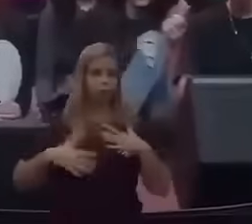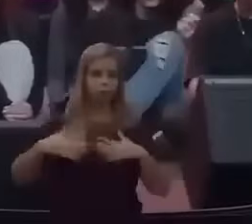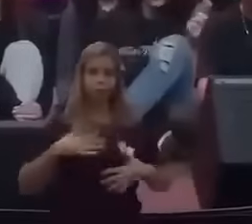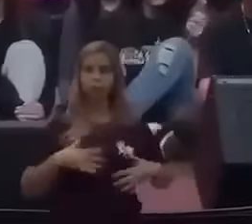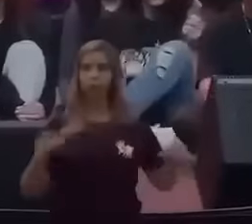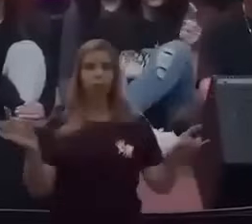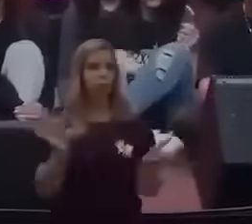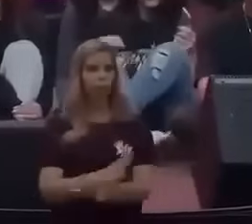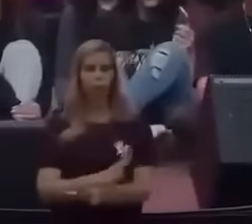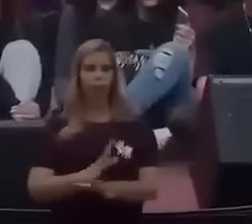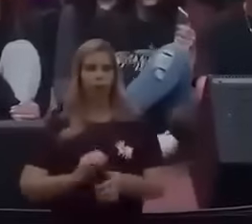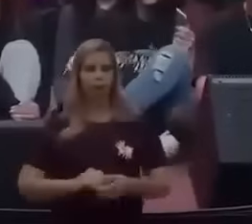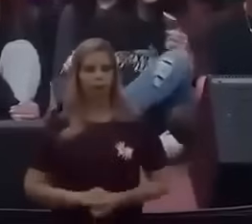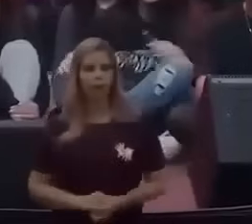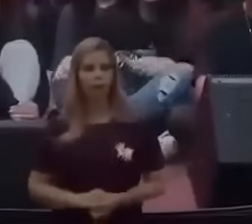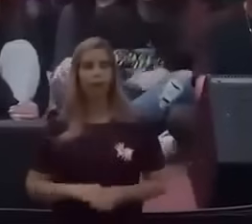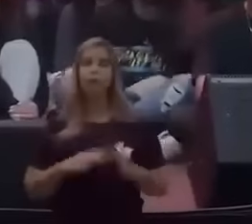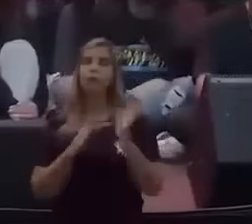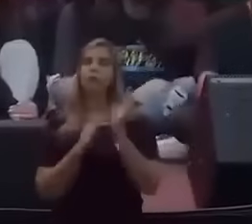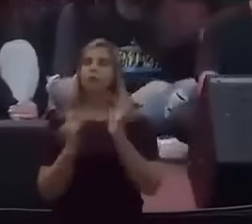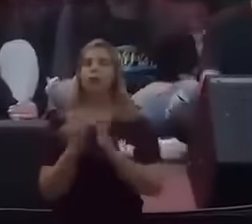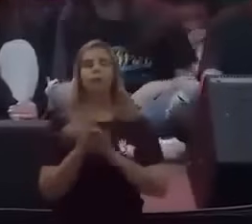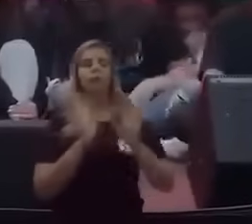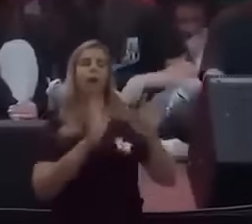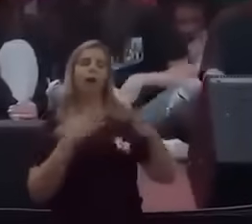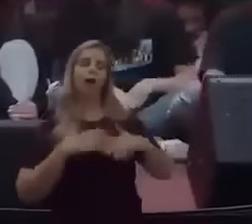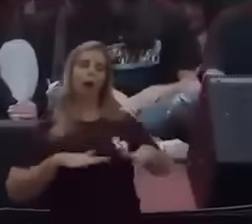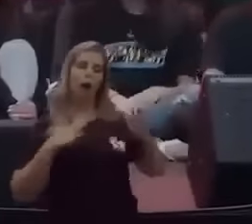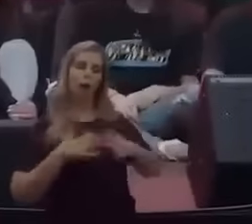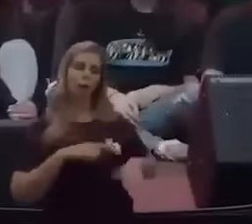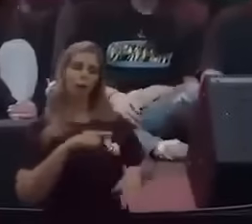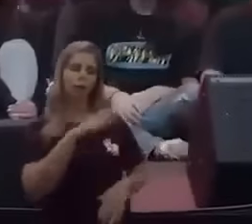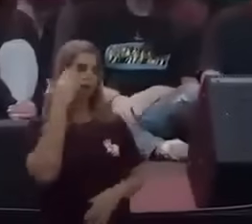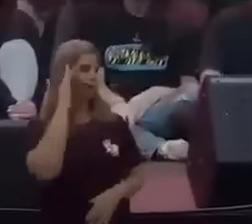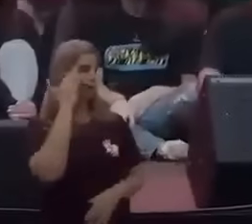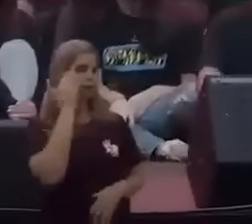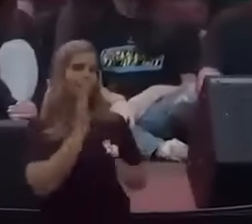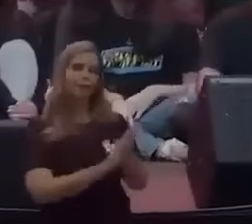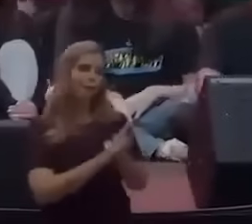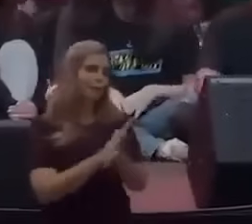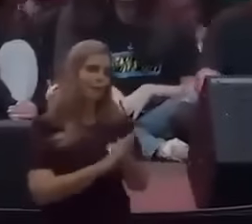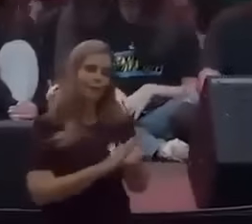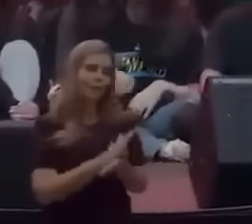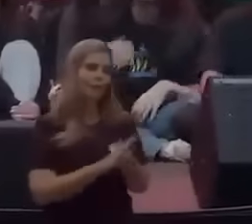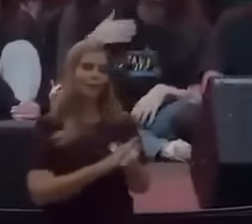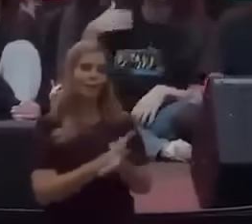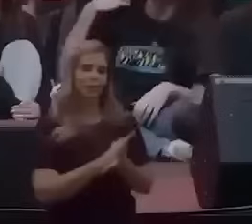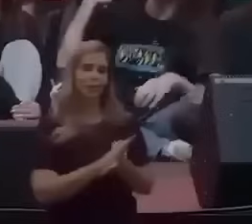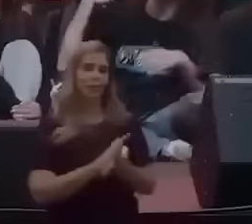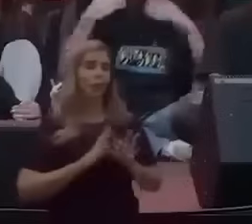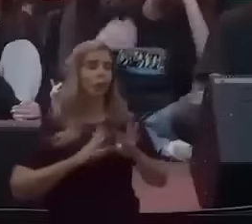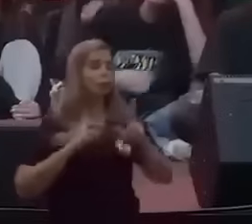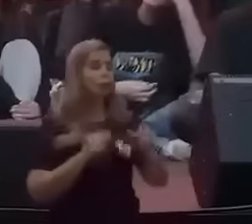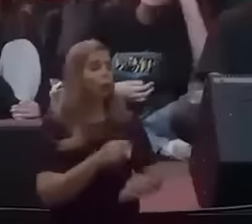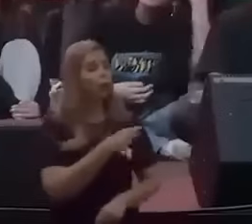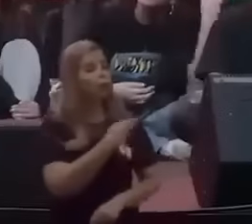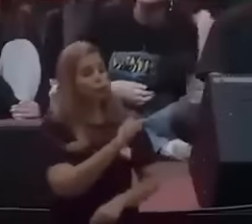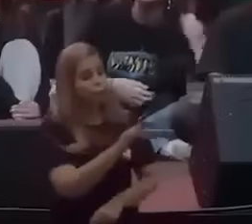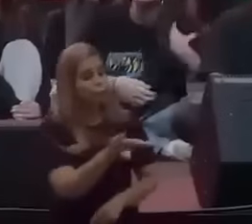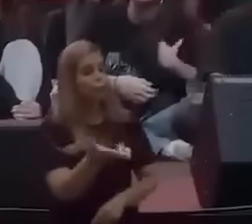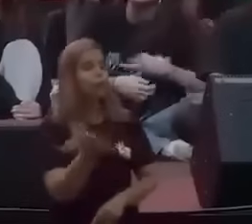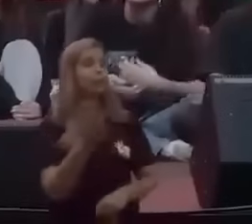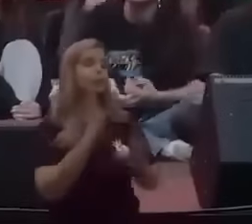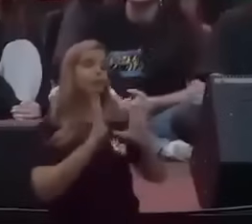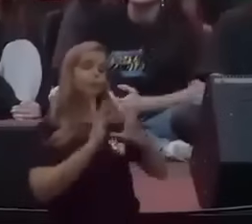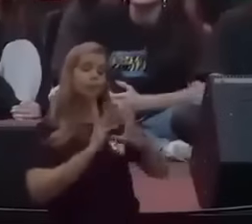então. Ai, Jesus: não, Pedro, agora é você que não está entendendo. Todos vocês já estão limpos,